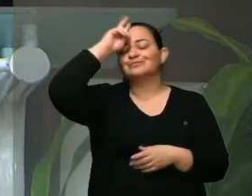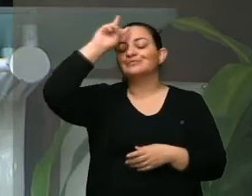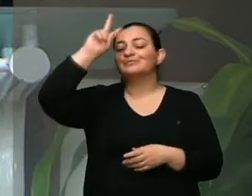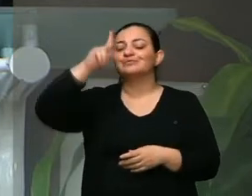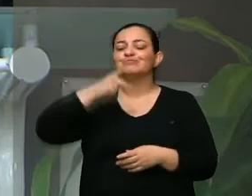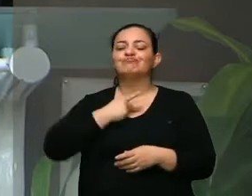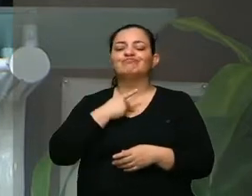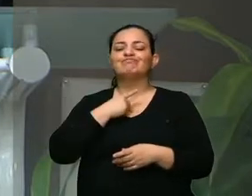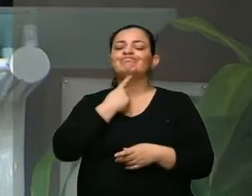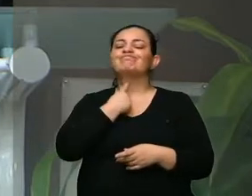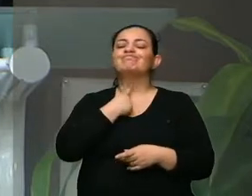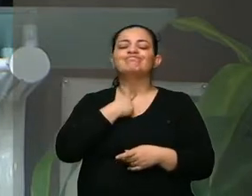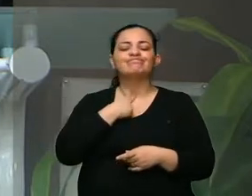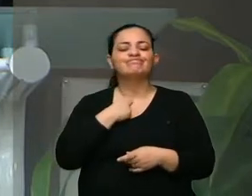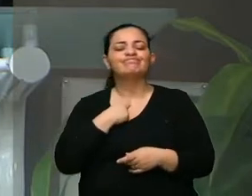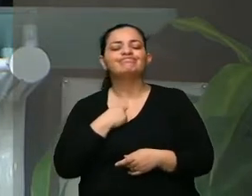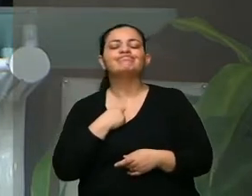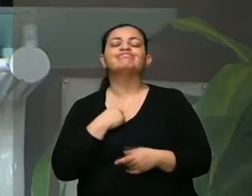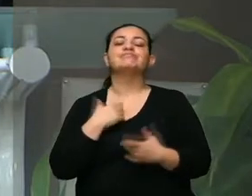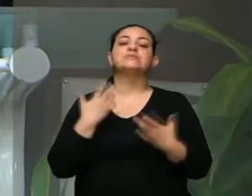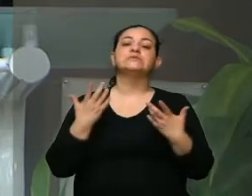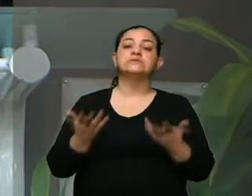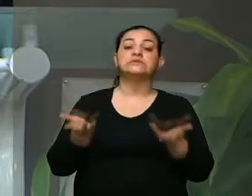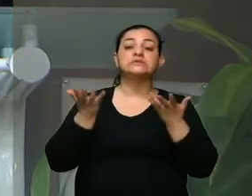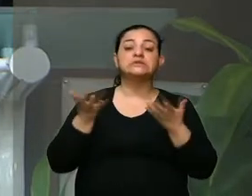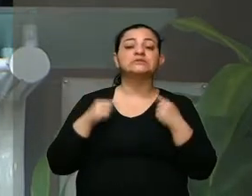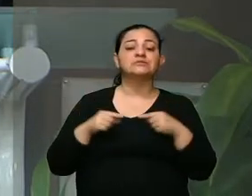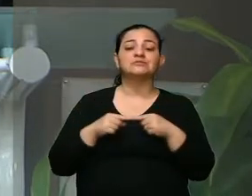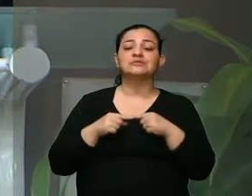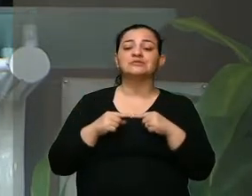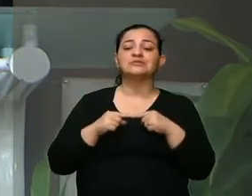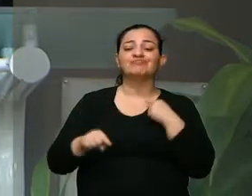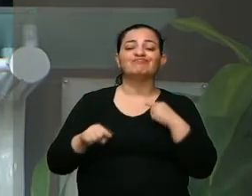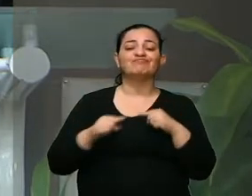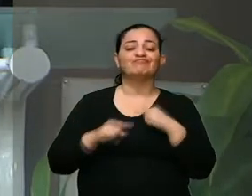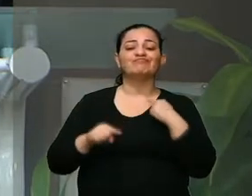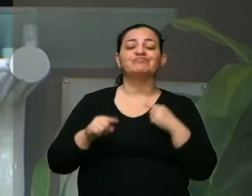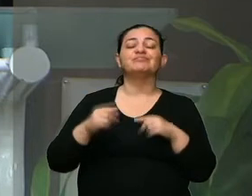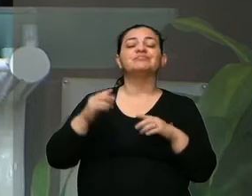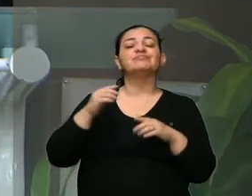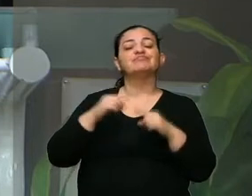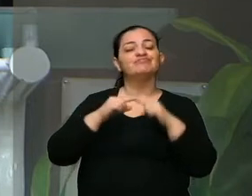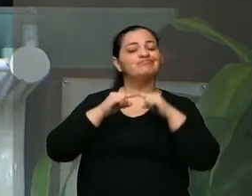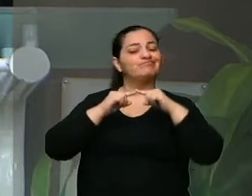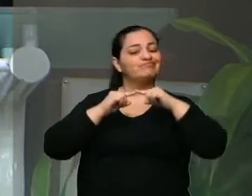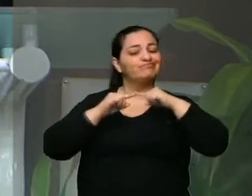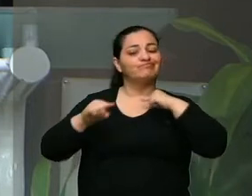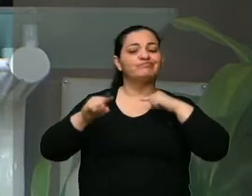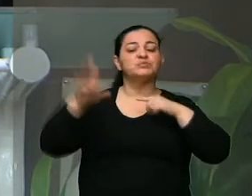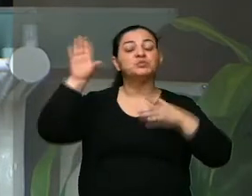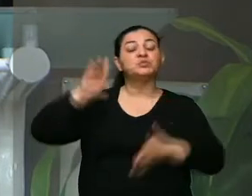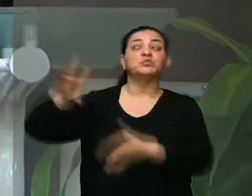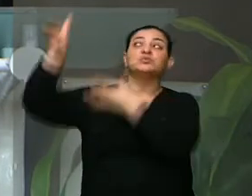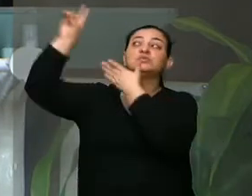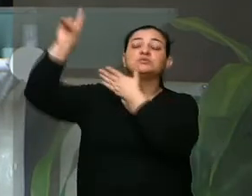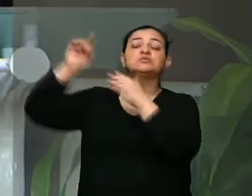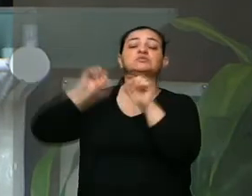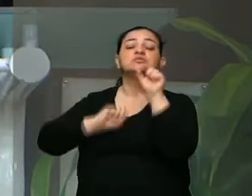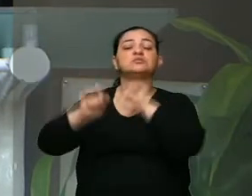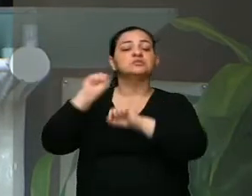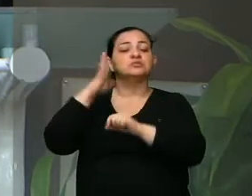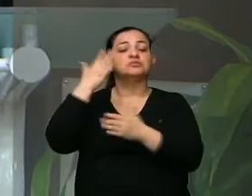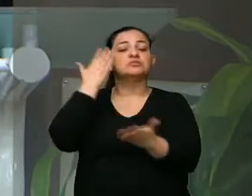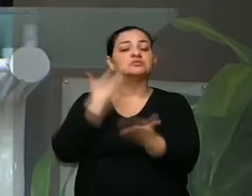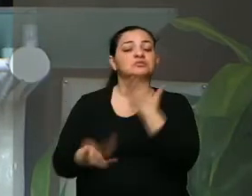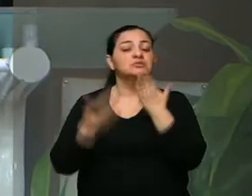natureza do que é contrário à natureza de deus e isso vai te levar a perder